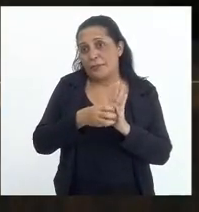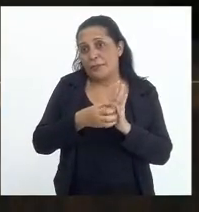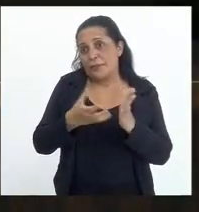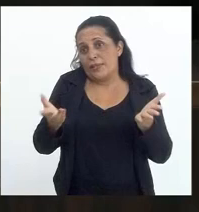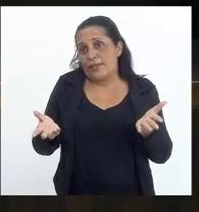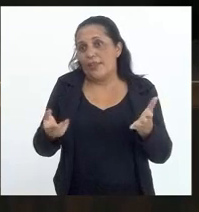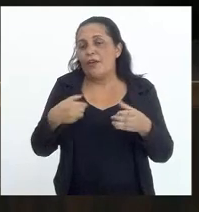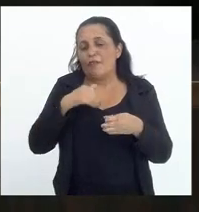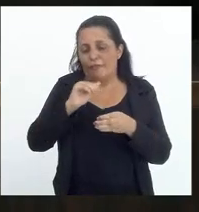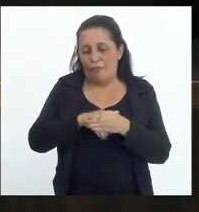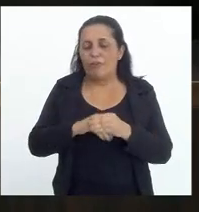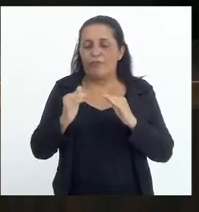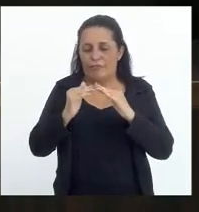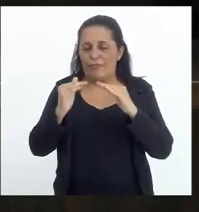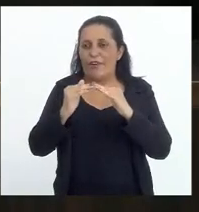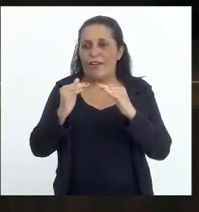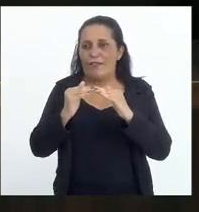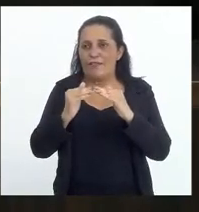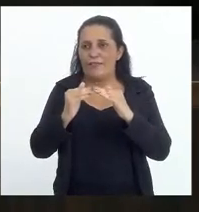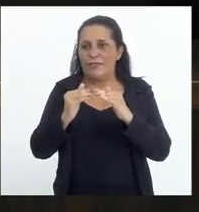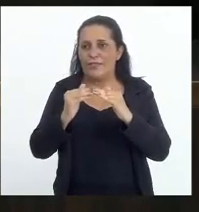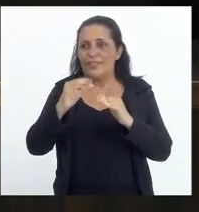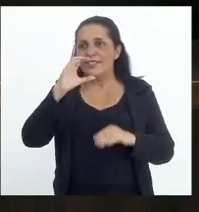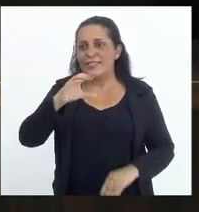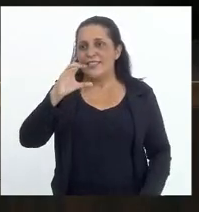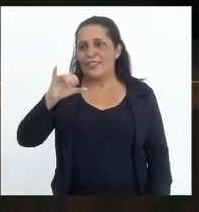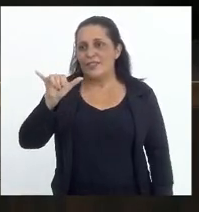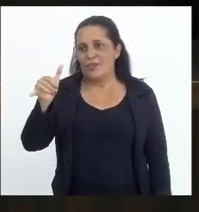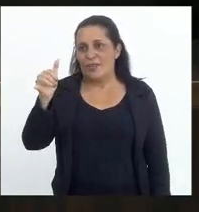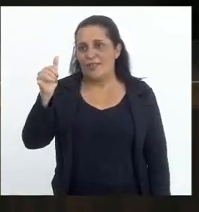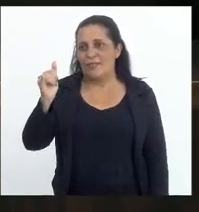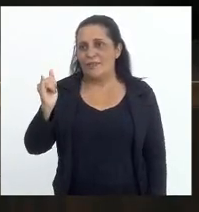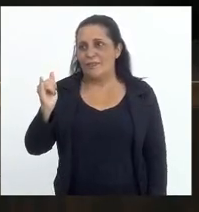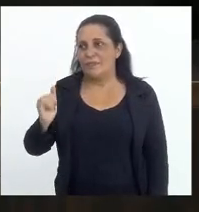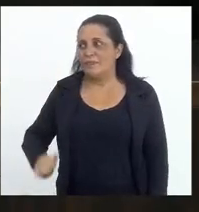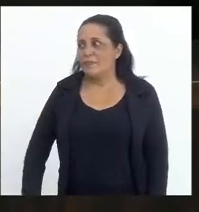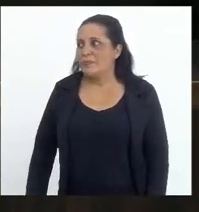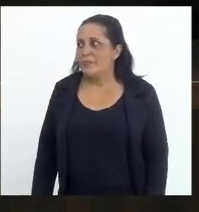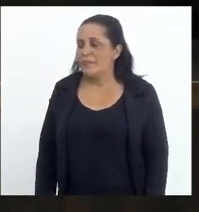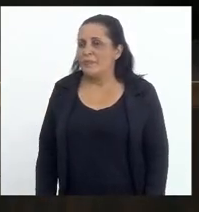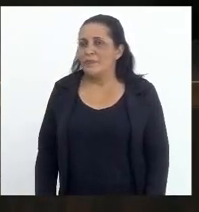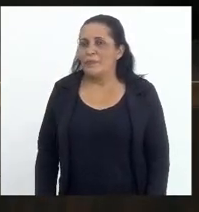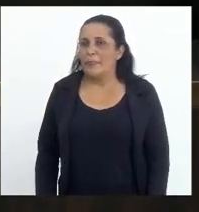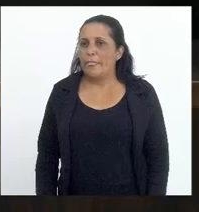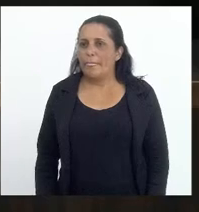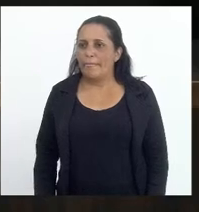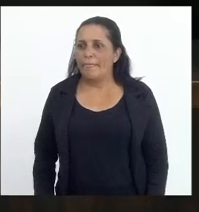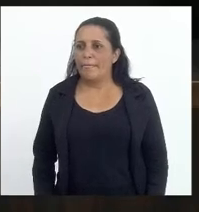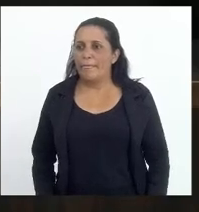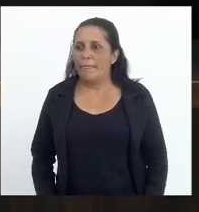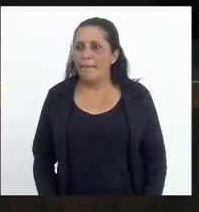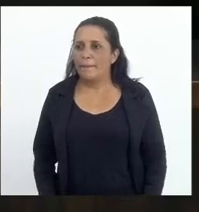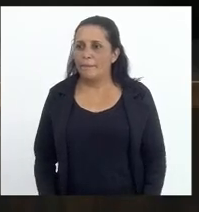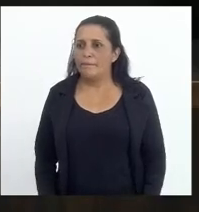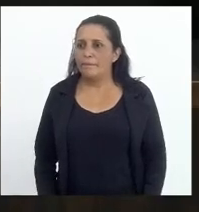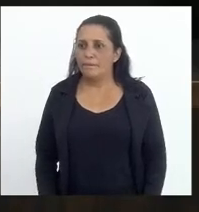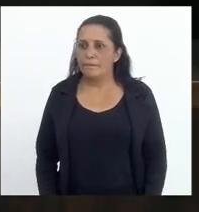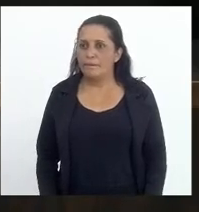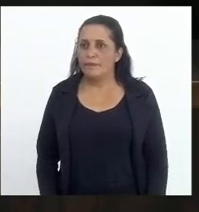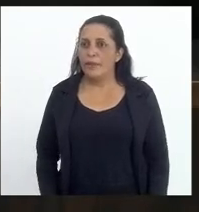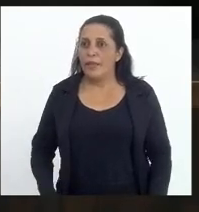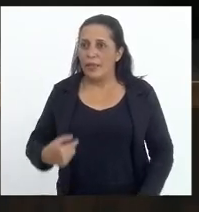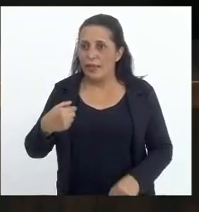olhar o voto. Eu voto favorável, viu? Com a CCJ. Mas deixa eu. Aí. Fala, Rolando.